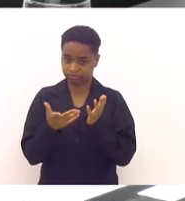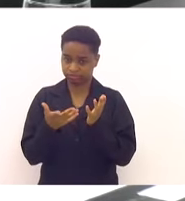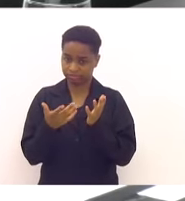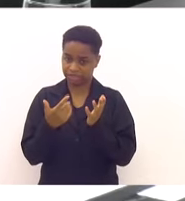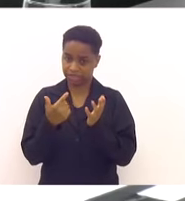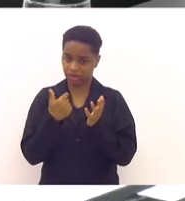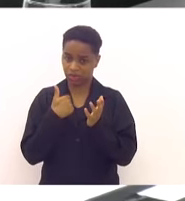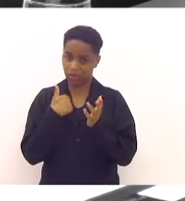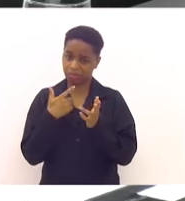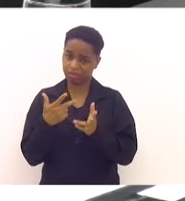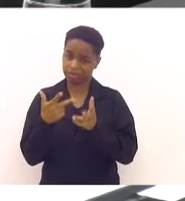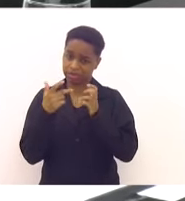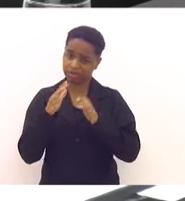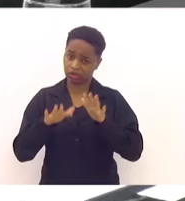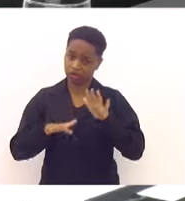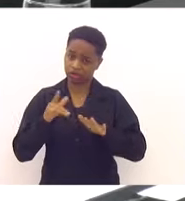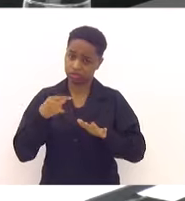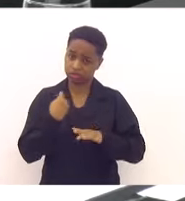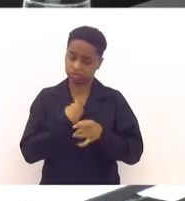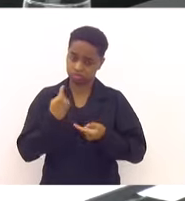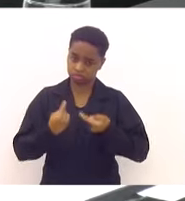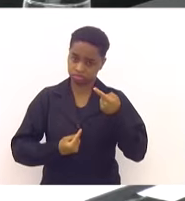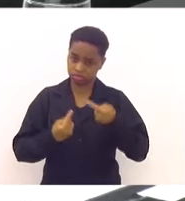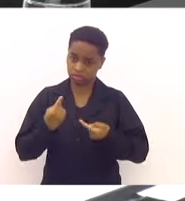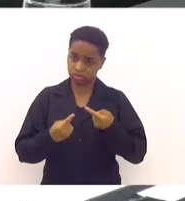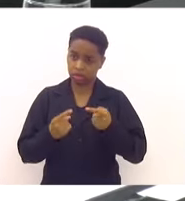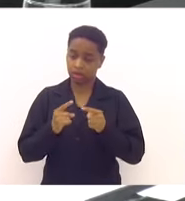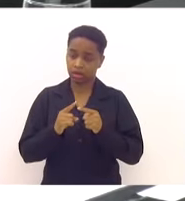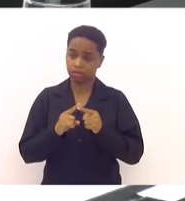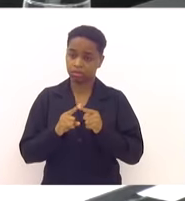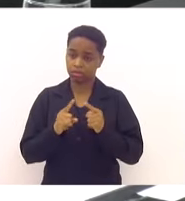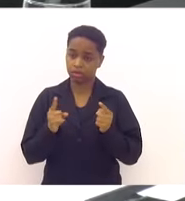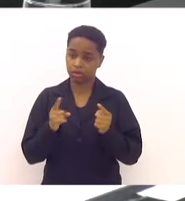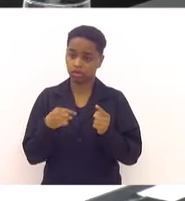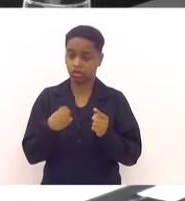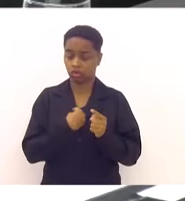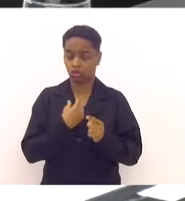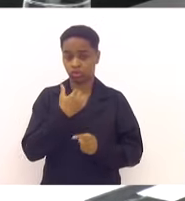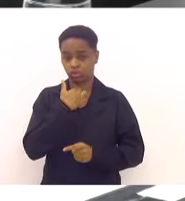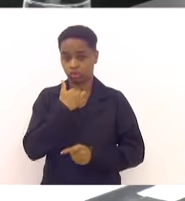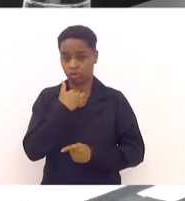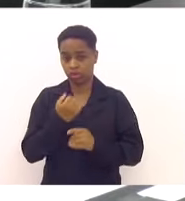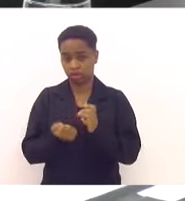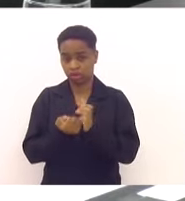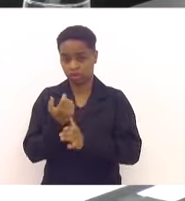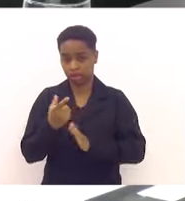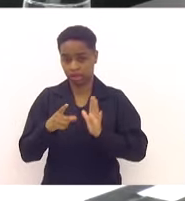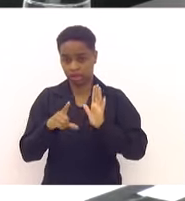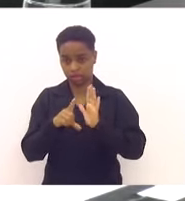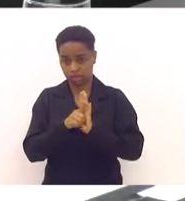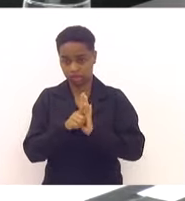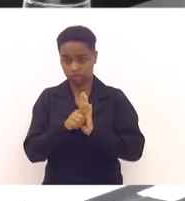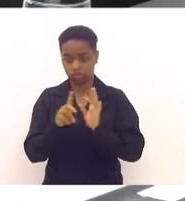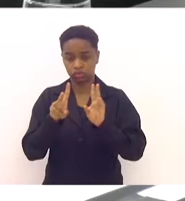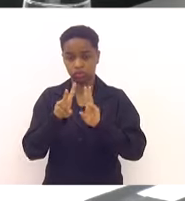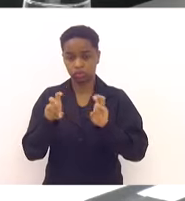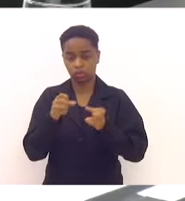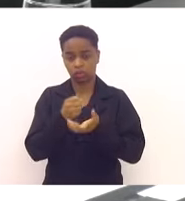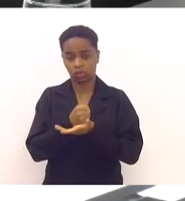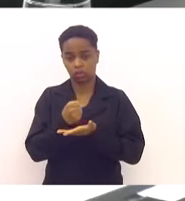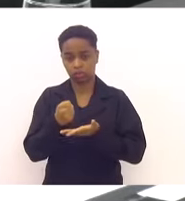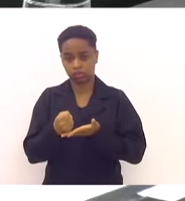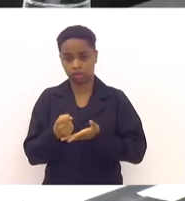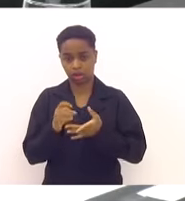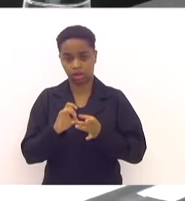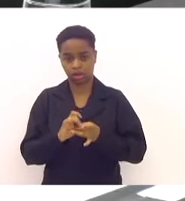que pode ser objeto de discussão nossa. Em que pese não podermos legislar sobre contratos de concessão